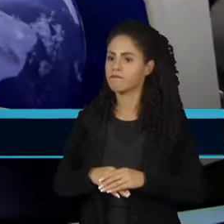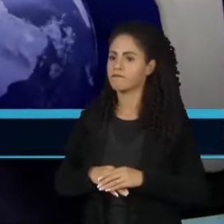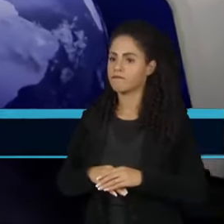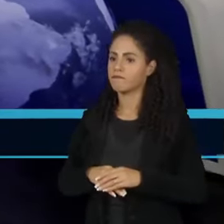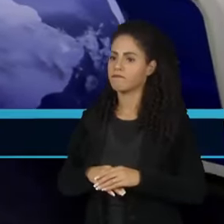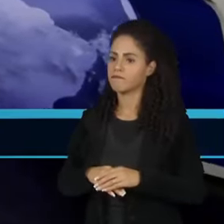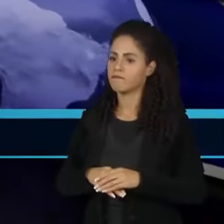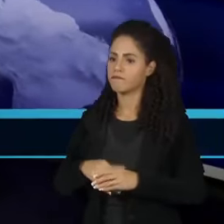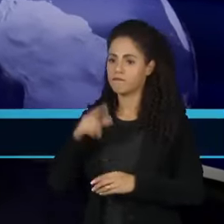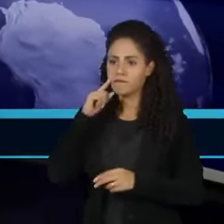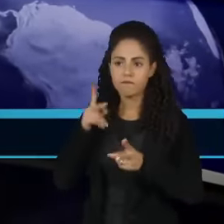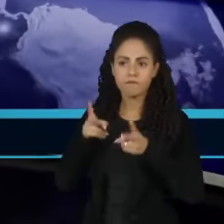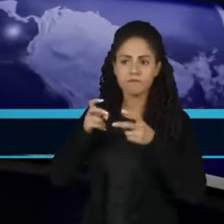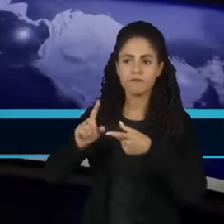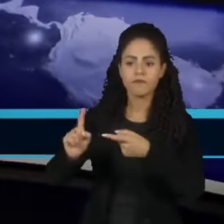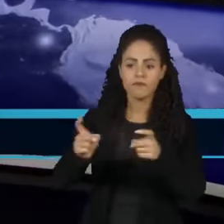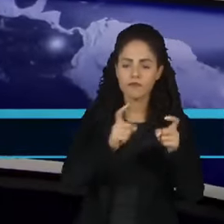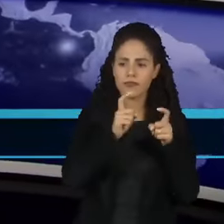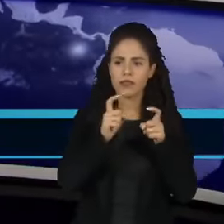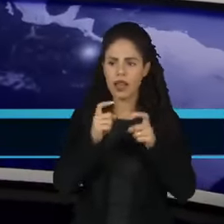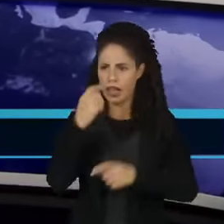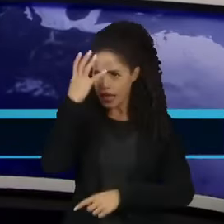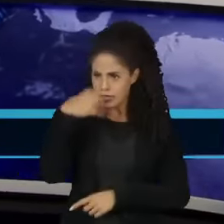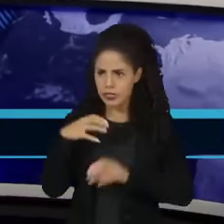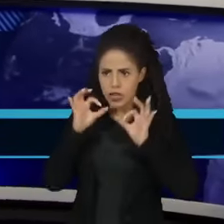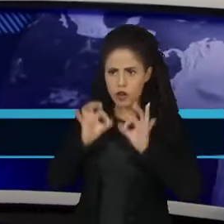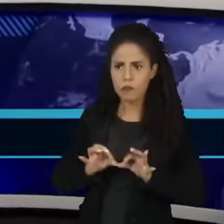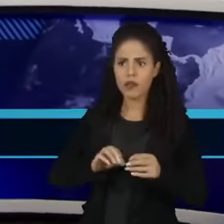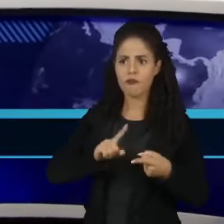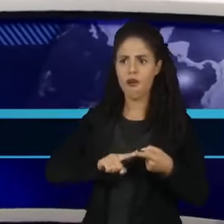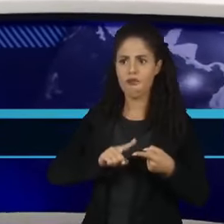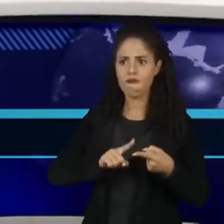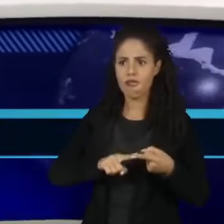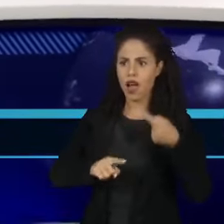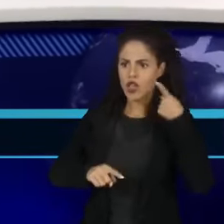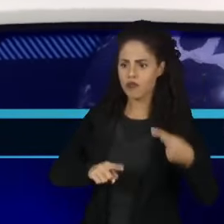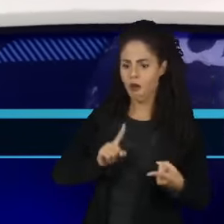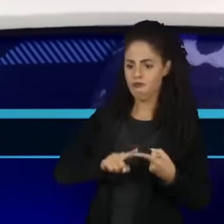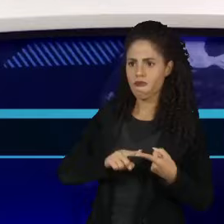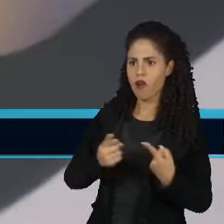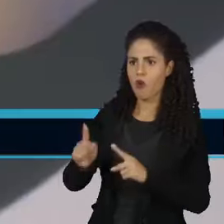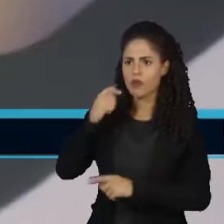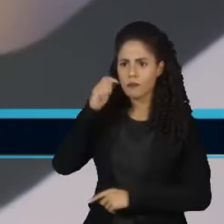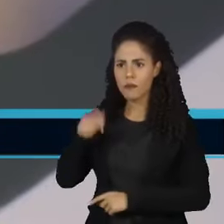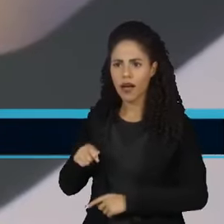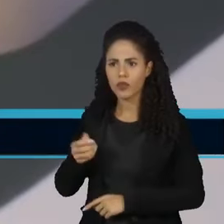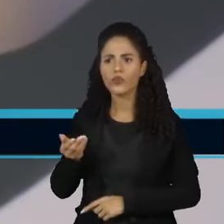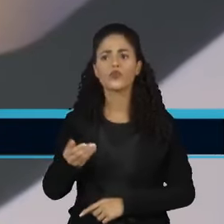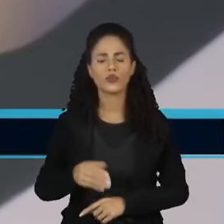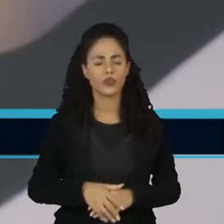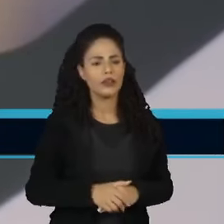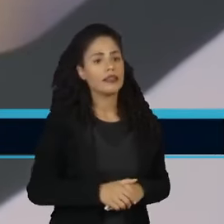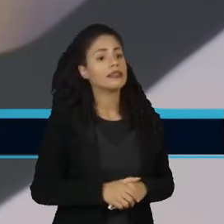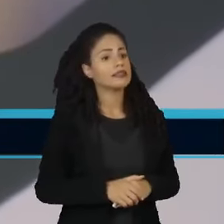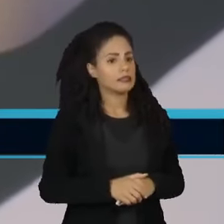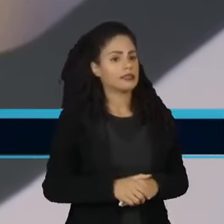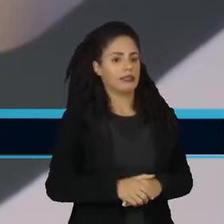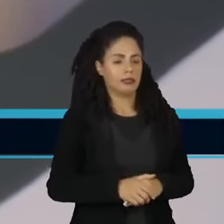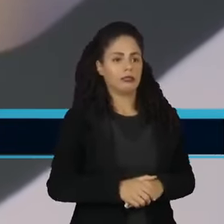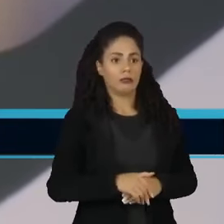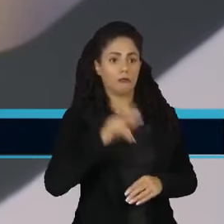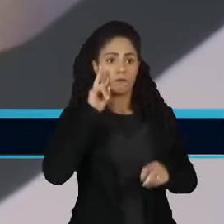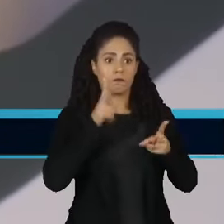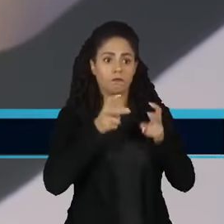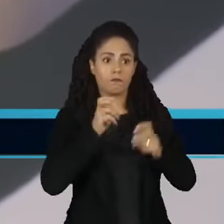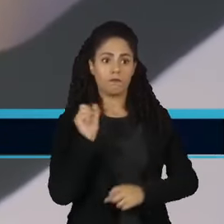pode ir começando pelo fim aí da reportagem. É para levar a sério a ameaça russa? É, eu acho que a gente já viu muitas vezes ao